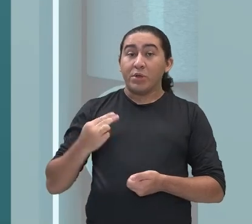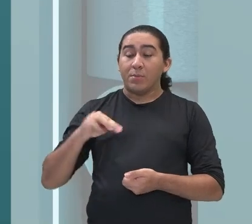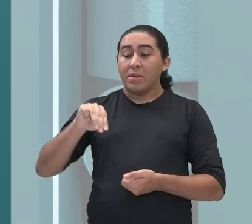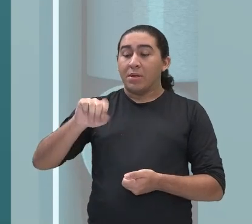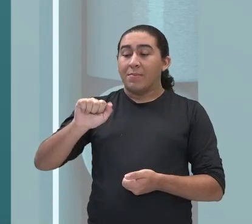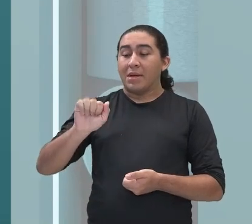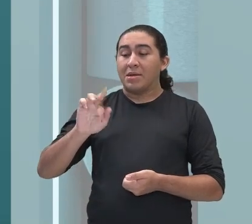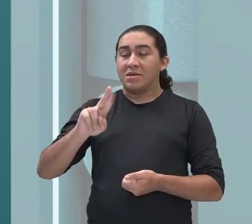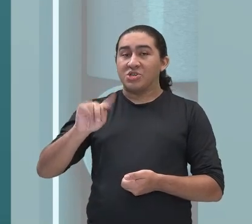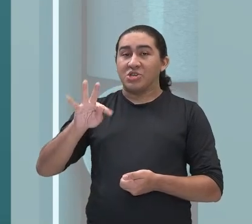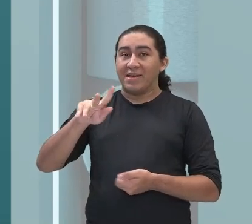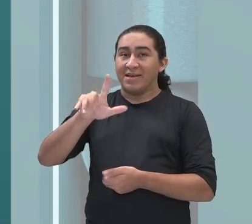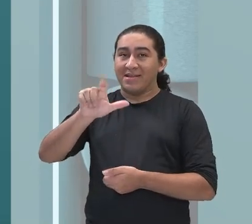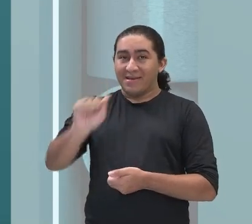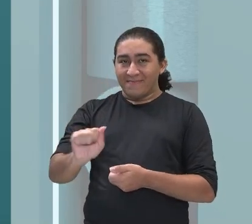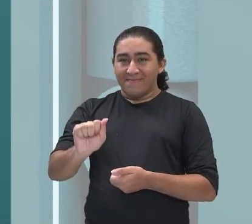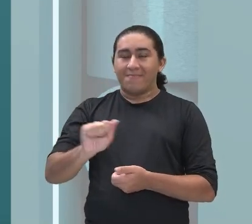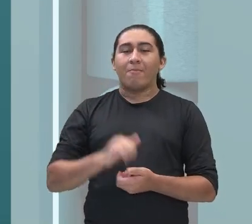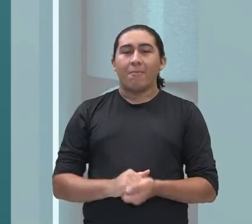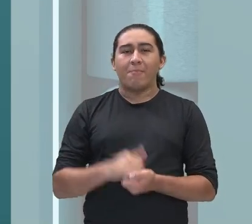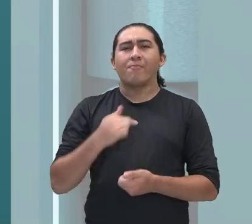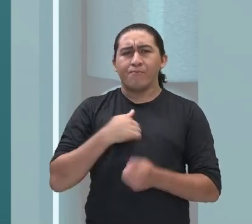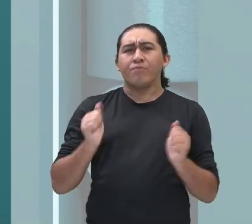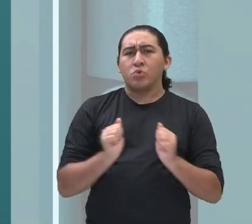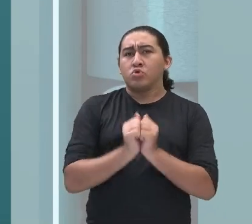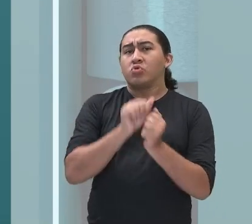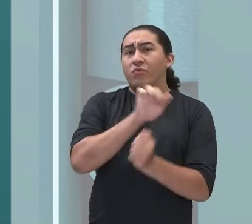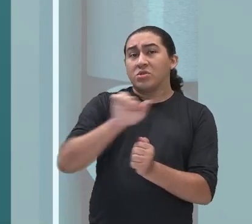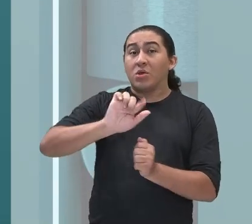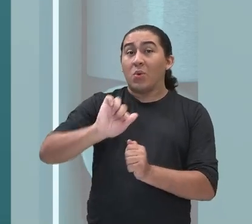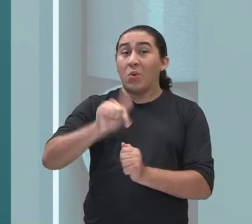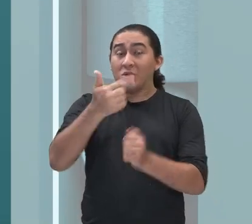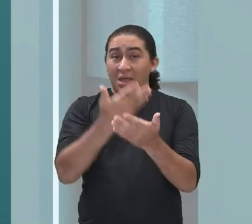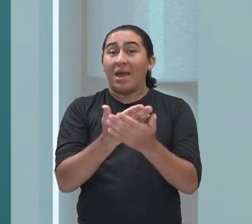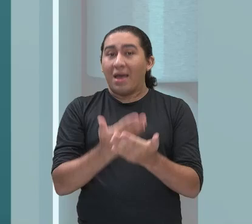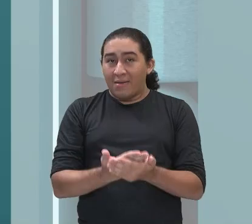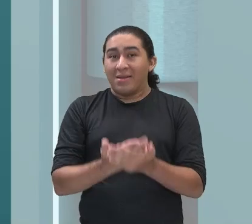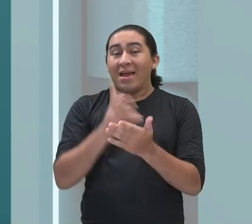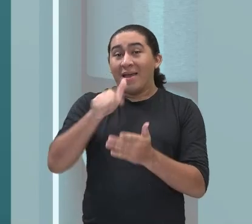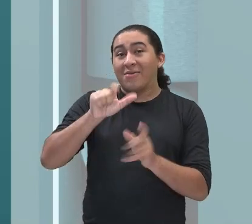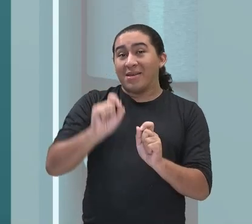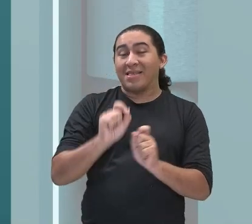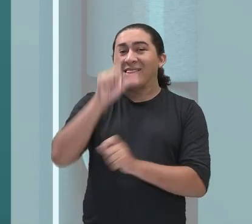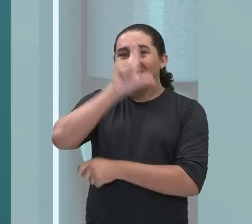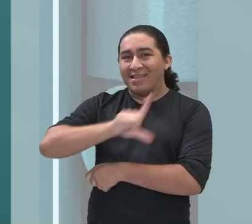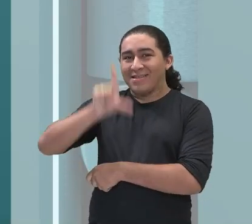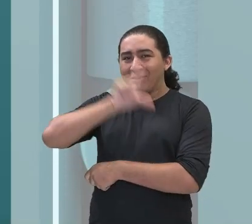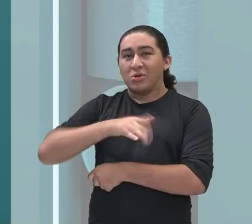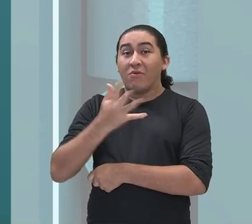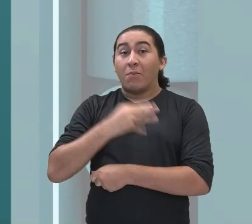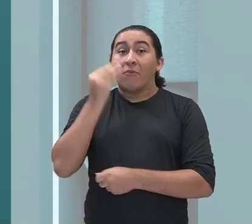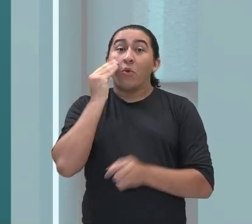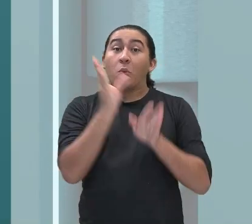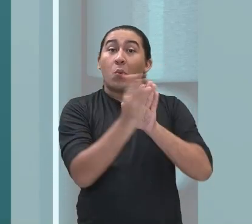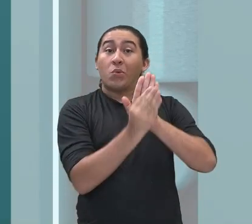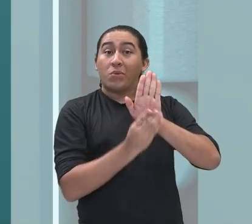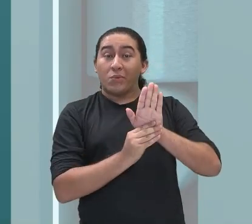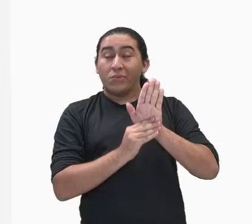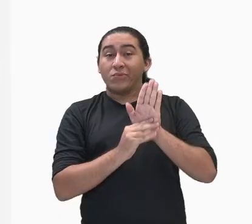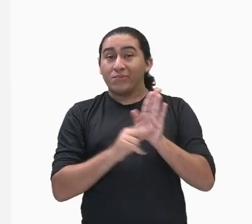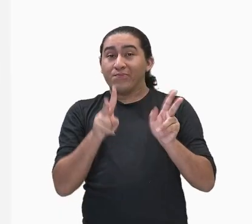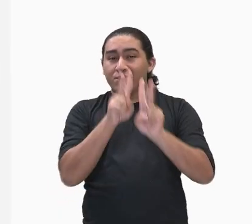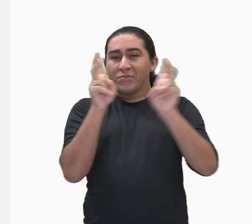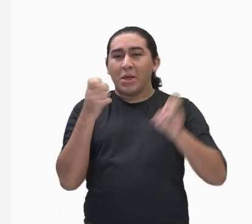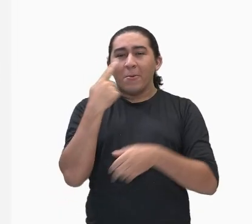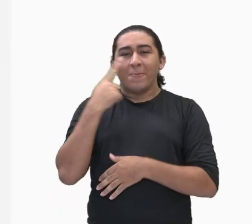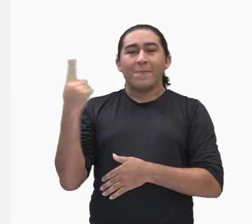professora Maristela Marchante, vou estar com vocês para mais uma aula de literatura. Vamos ver então o nosso